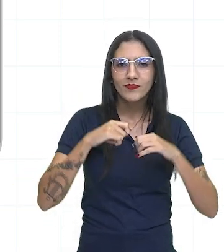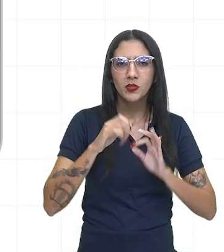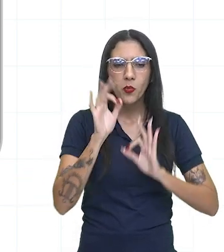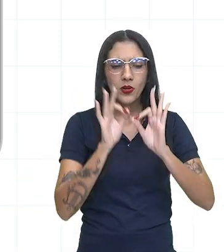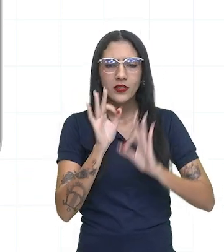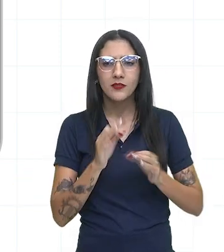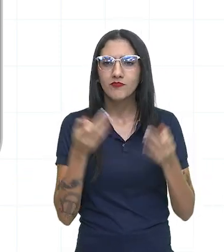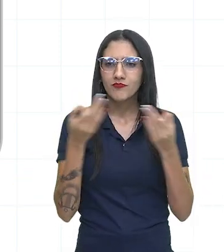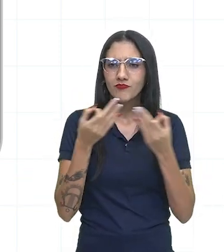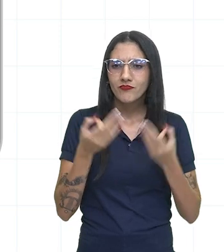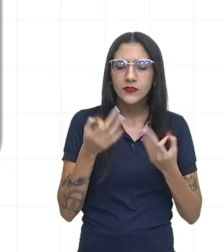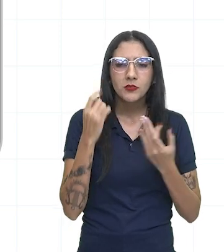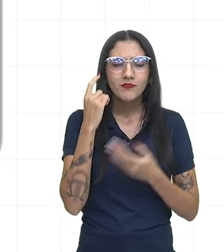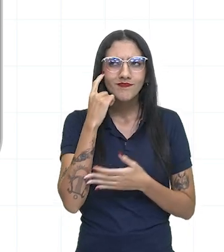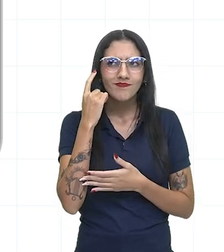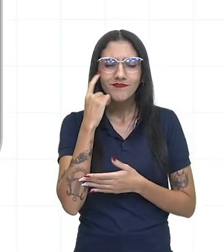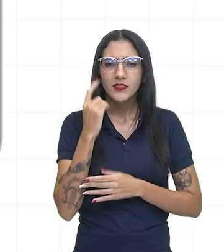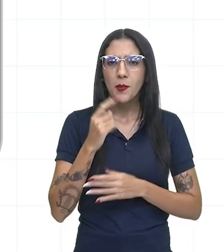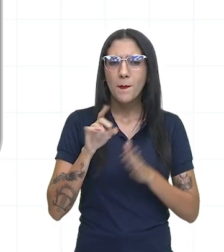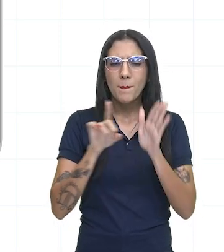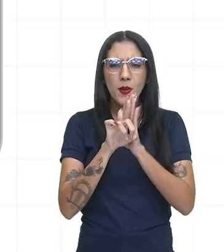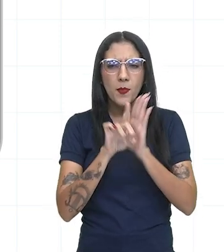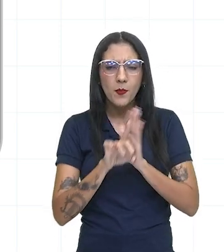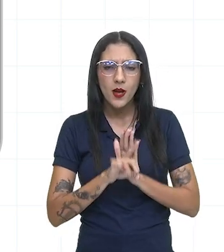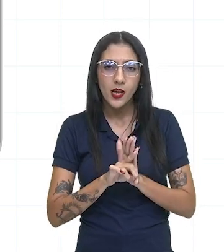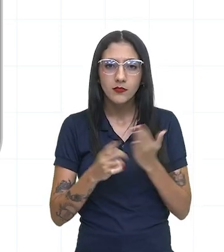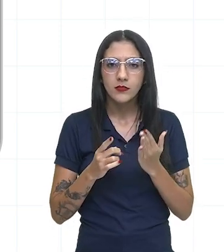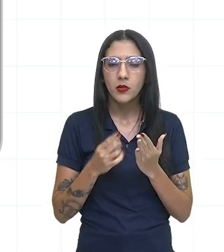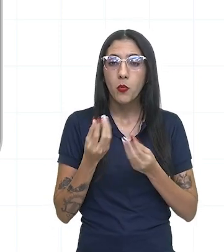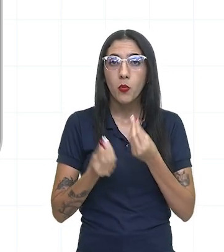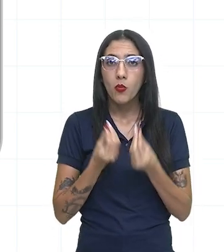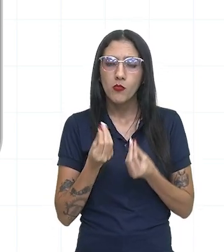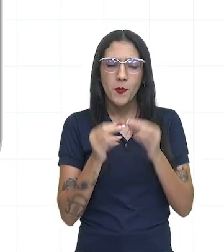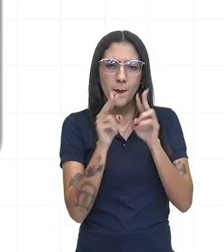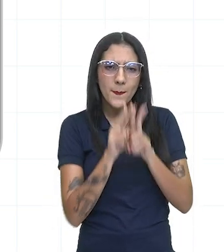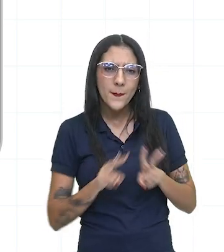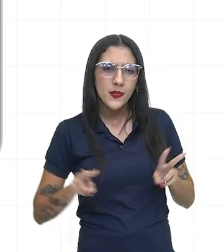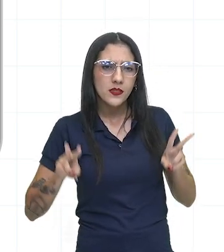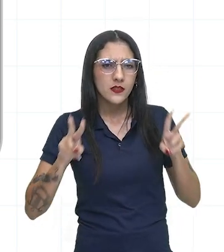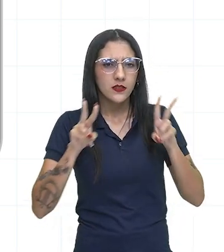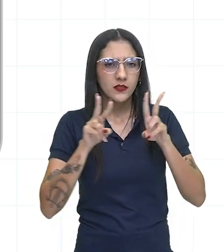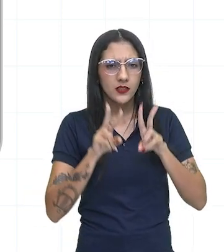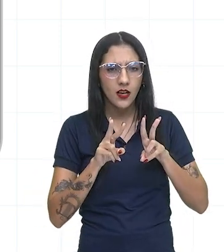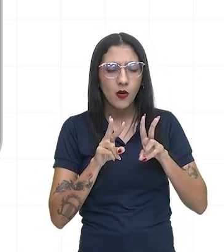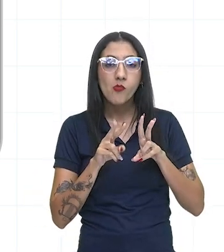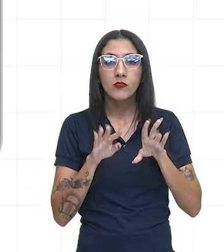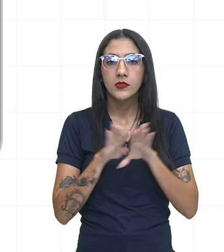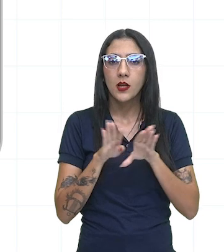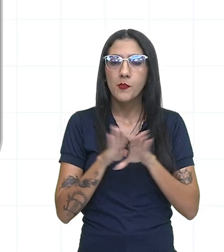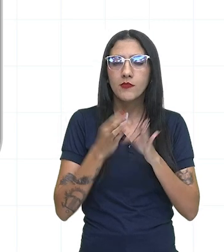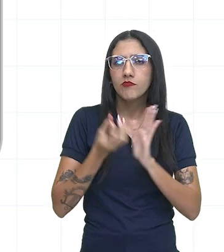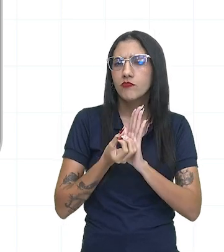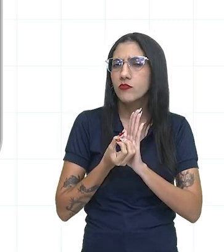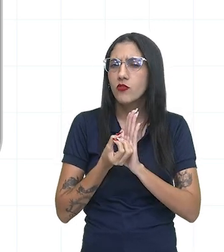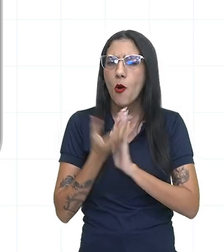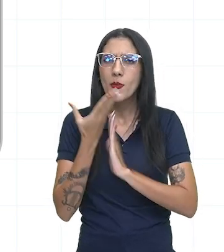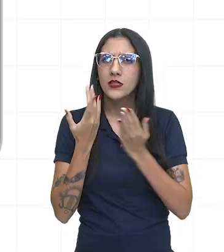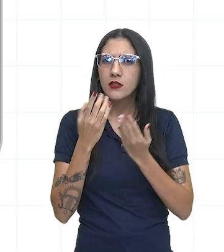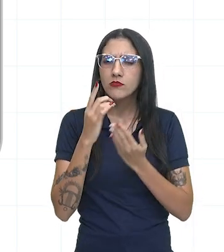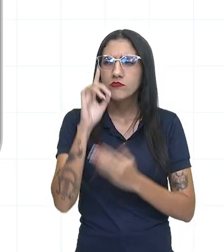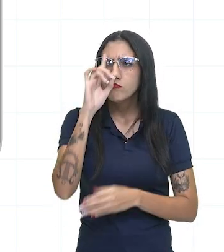suas perguntas, né? Desde a observação e a formação